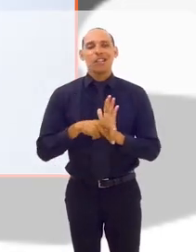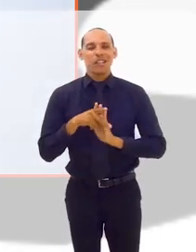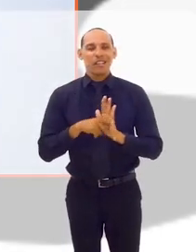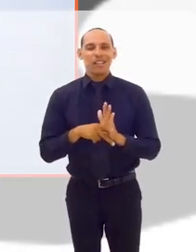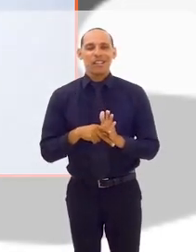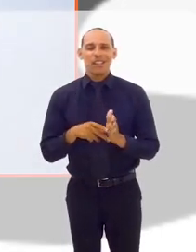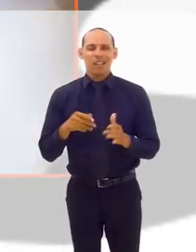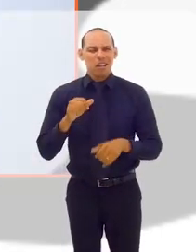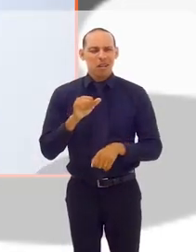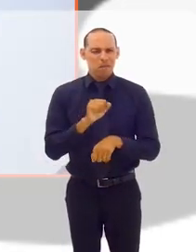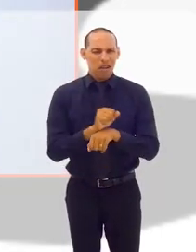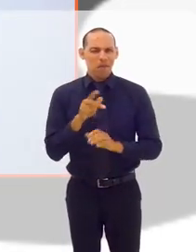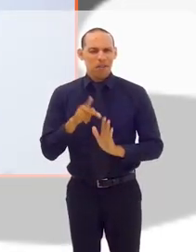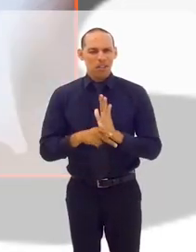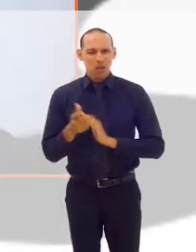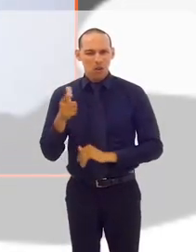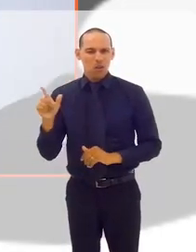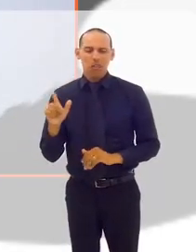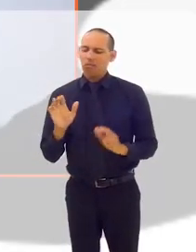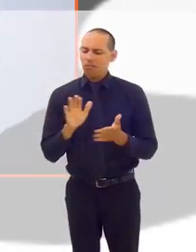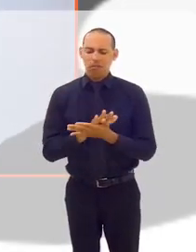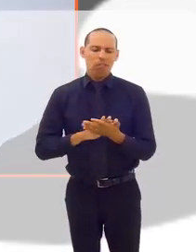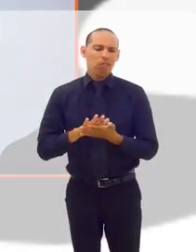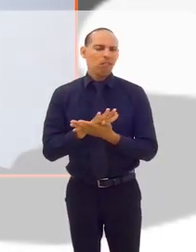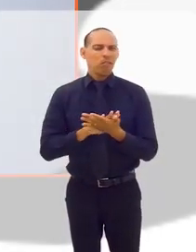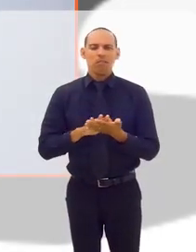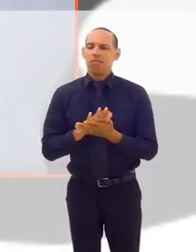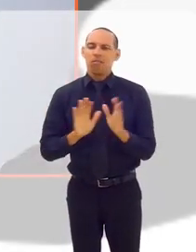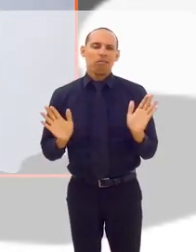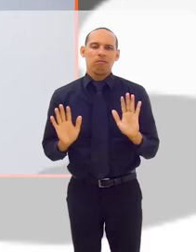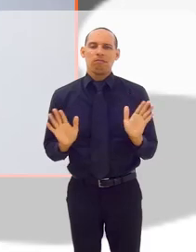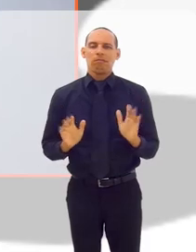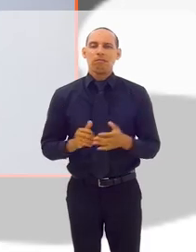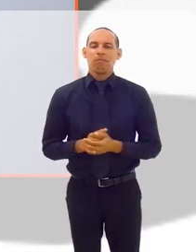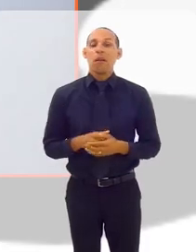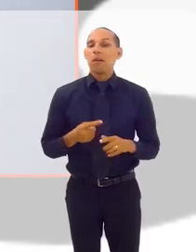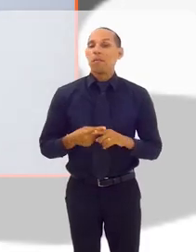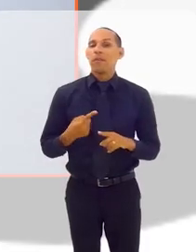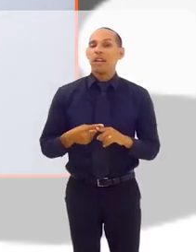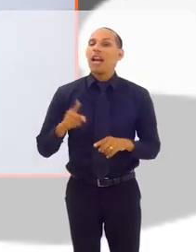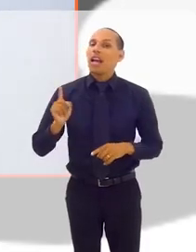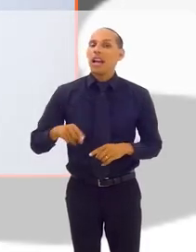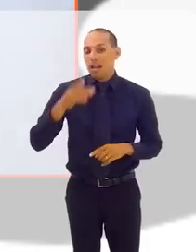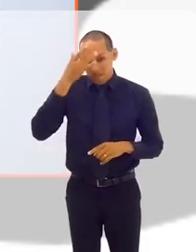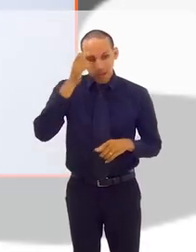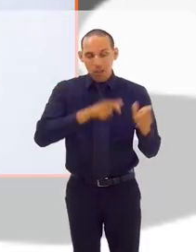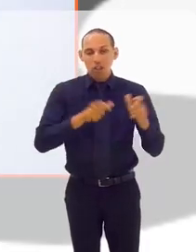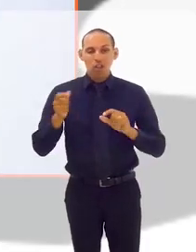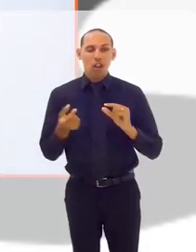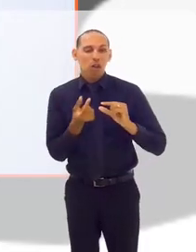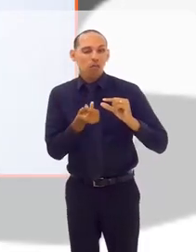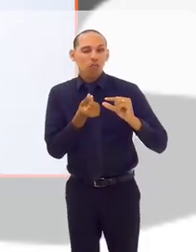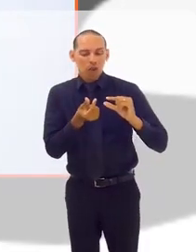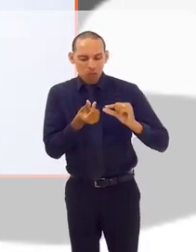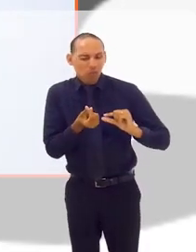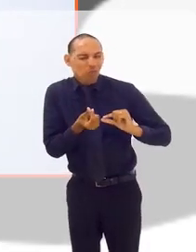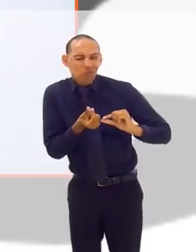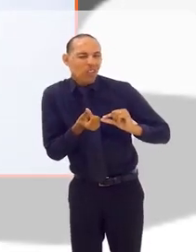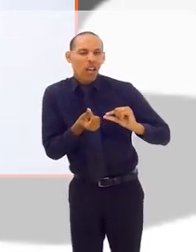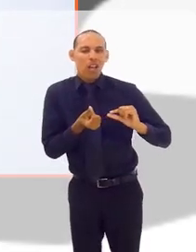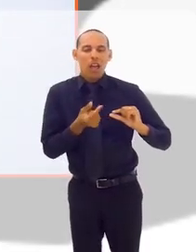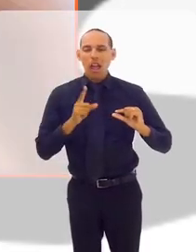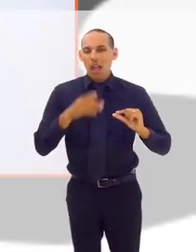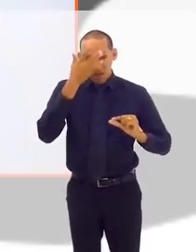neste projeto. Não vai parar os outros projetos, não vai parar as vendas dos projetos das situações normais. Até porque isso é para as pessoas de baixa e